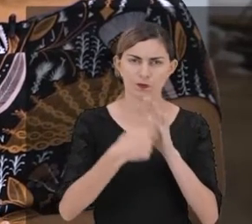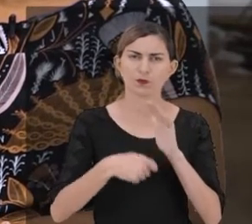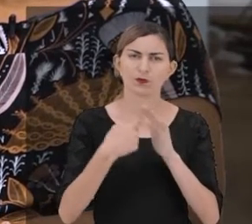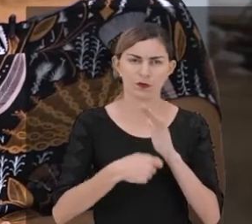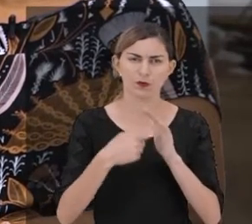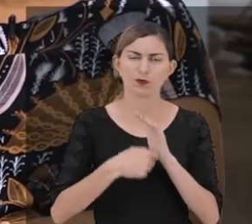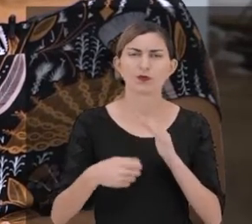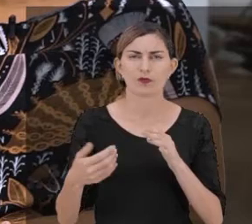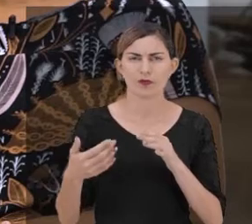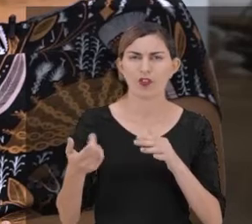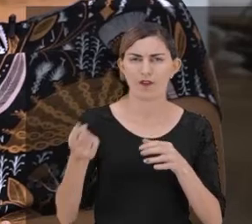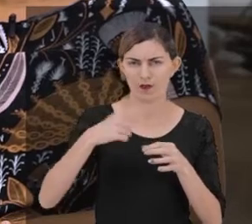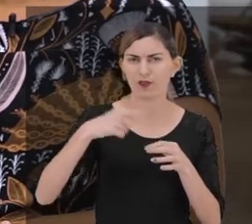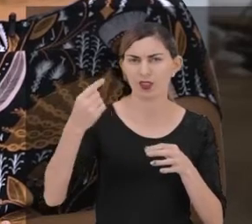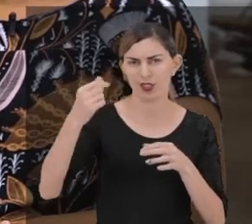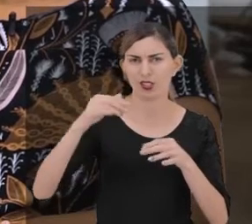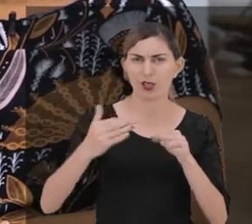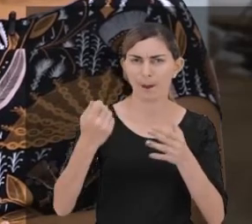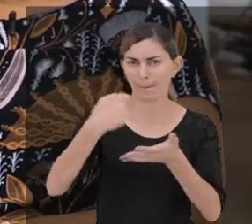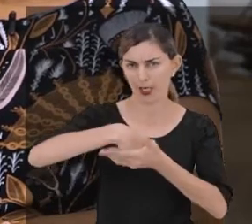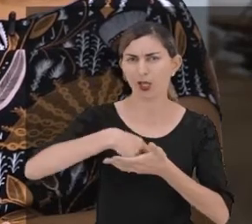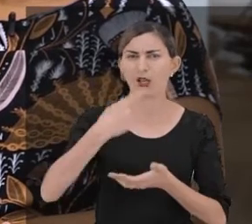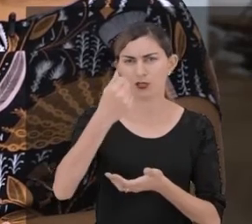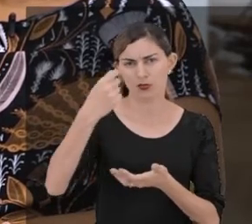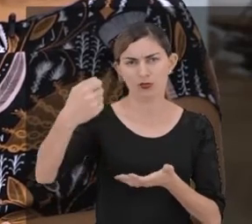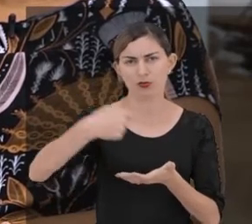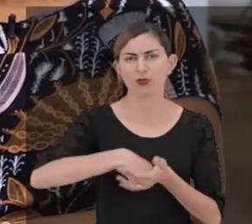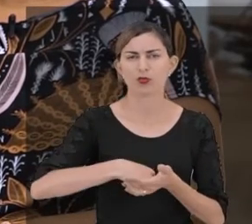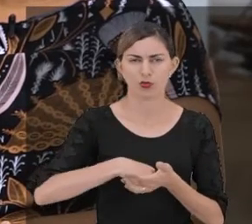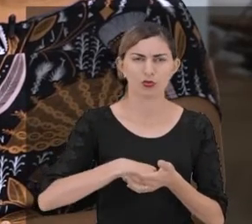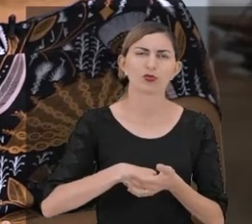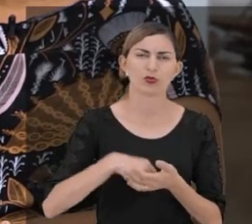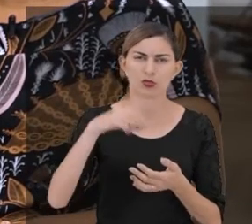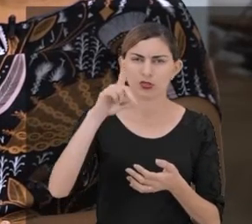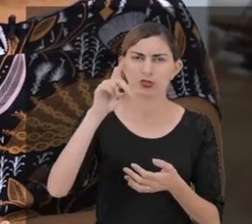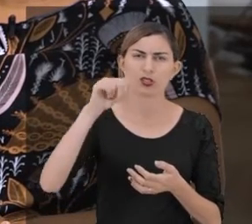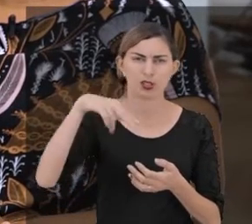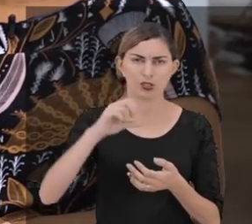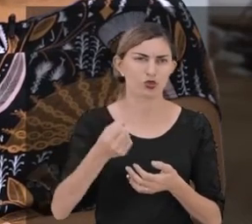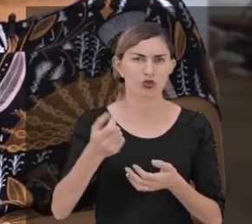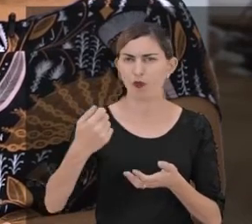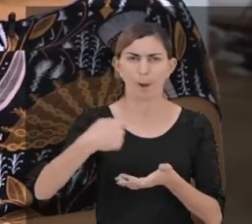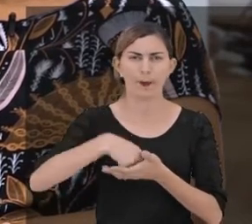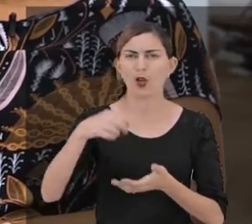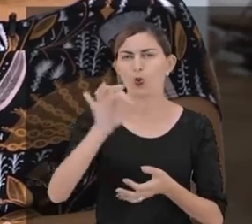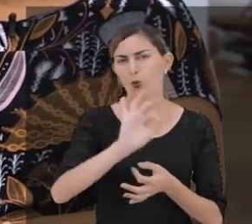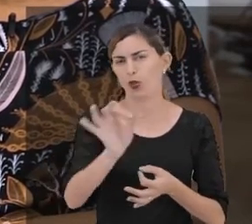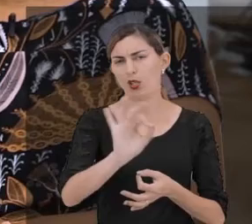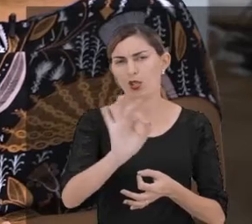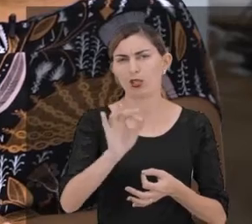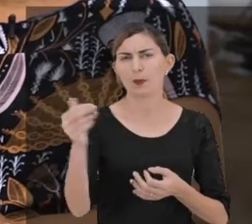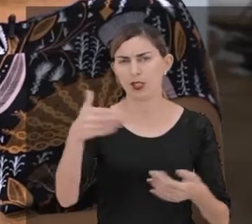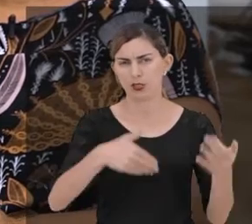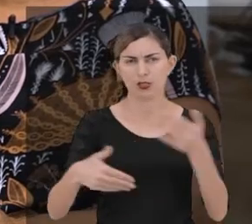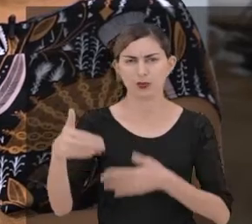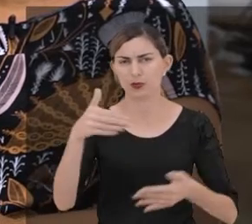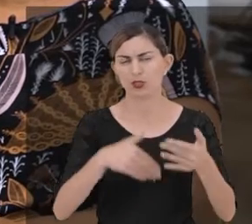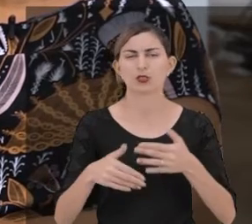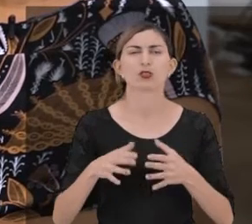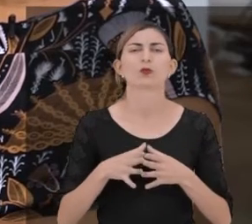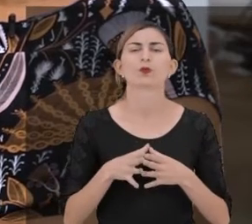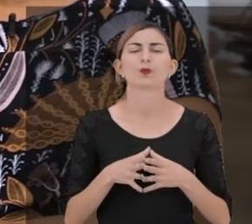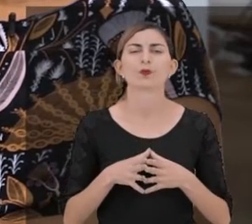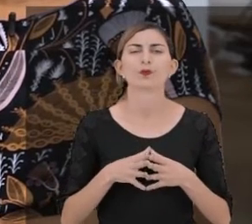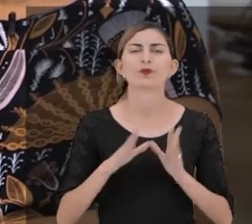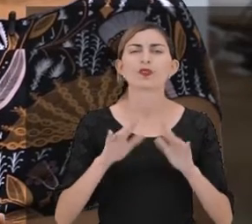essa equiparação, esse pagamento do plano que não foi pago, de participação em